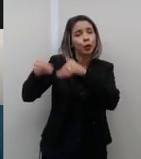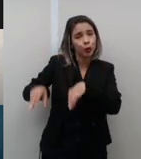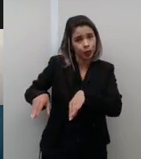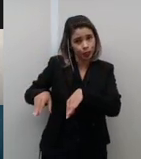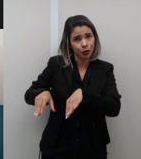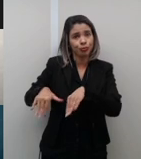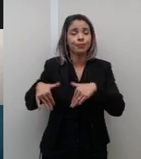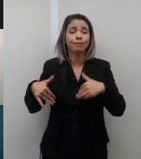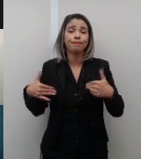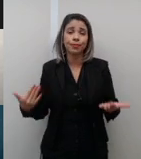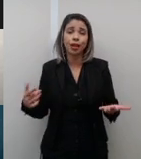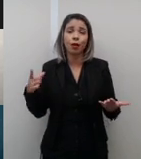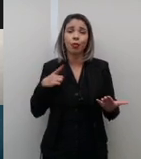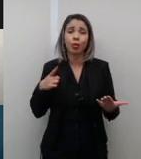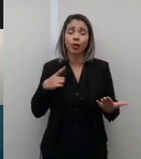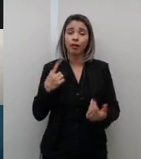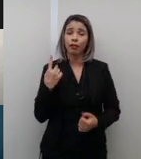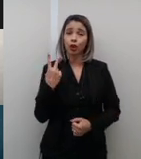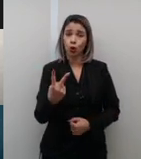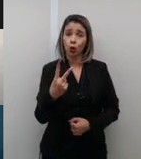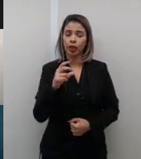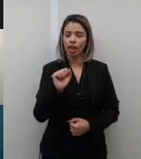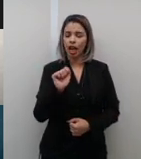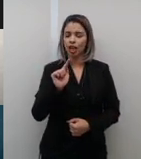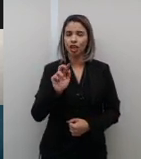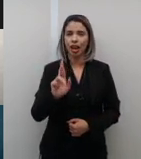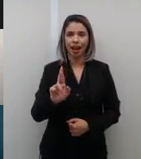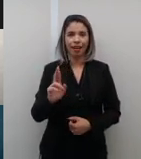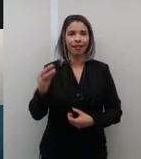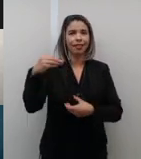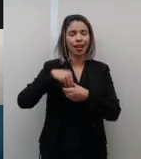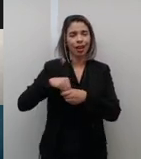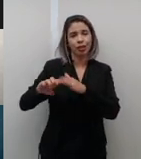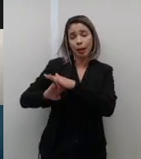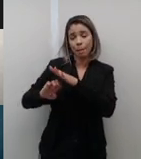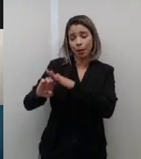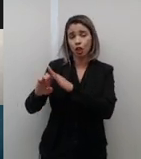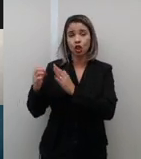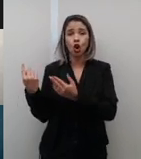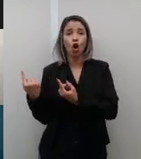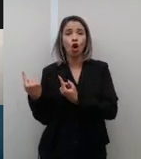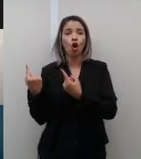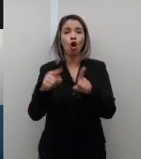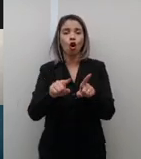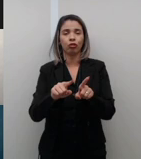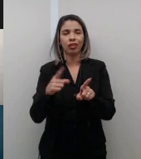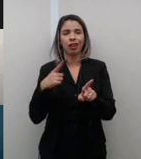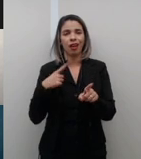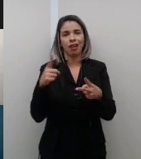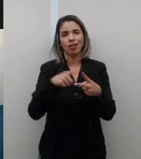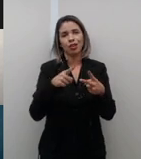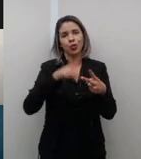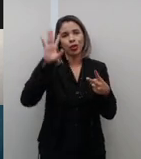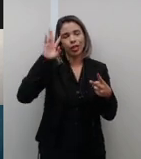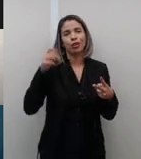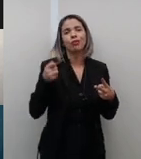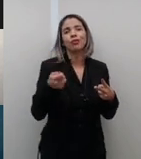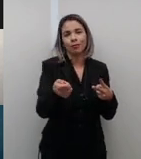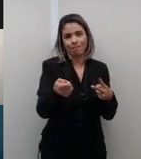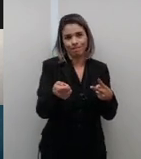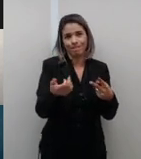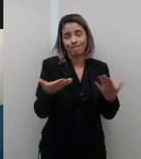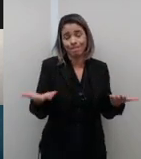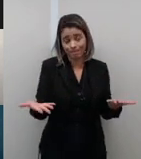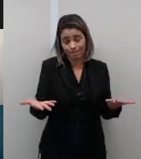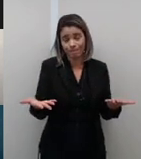Sobrevieram, portanto, dois agravos internos da empresa credora contra essas duas monocráticas. Aqui estou encaminhando